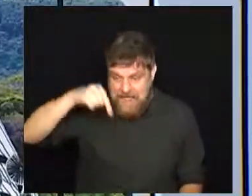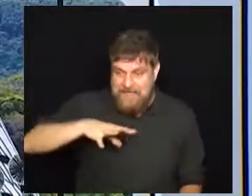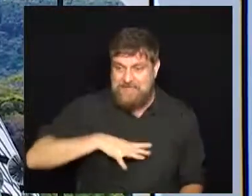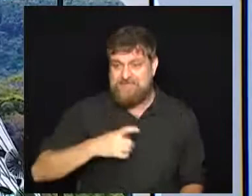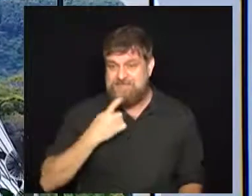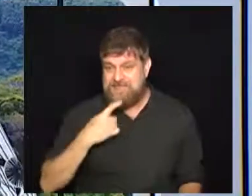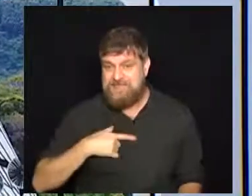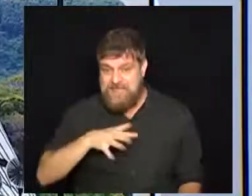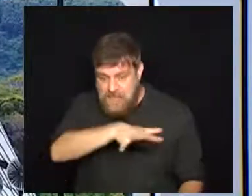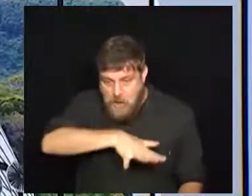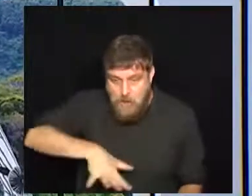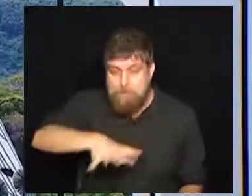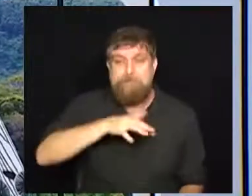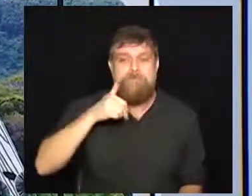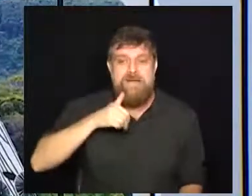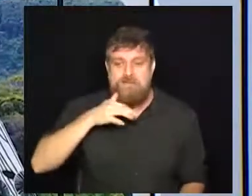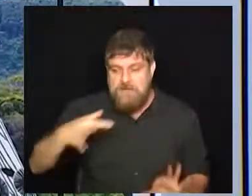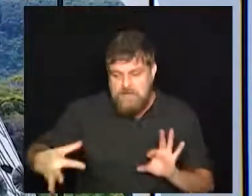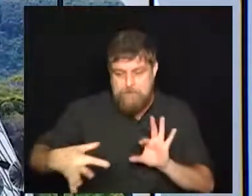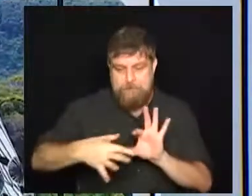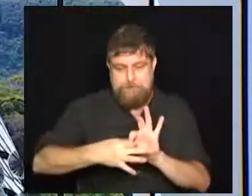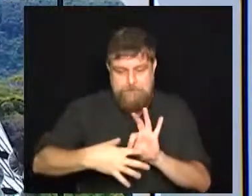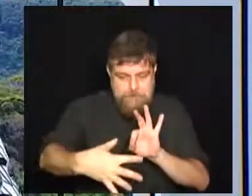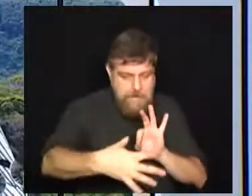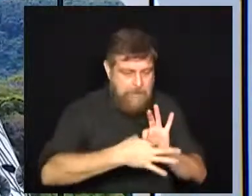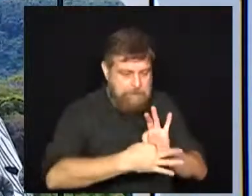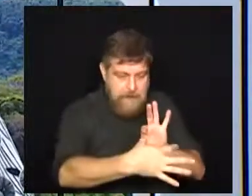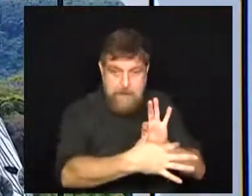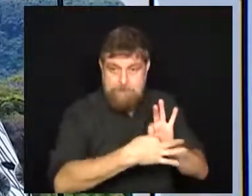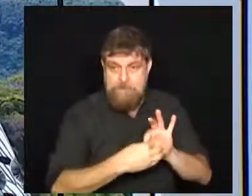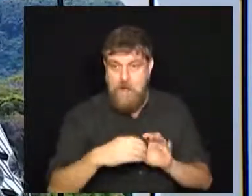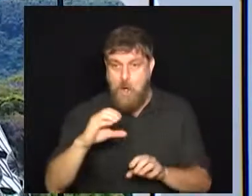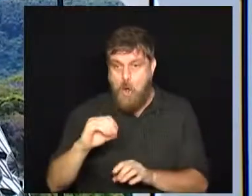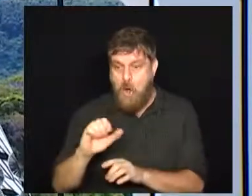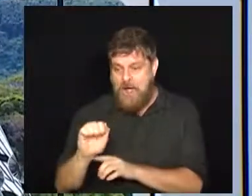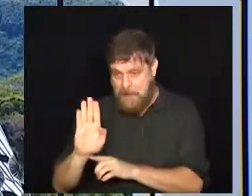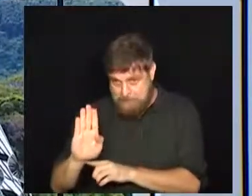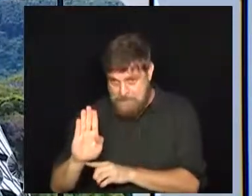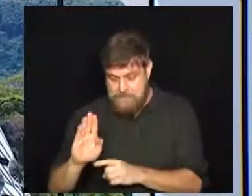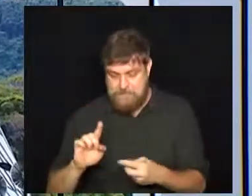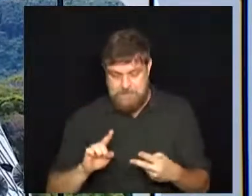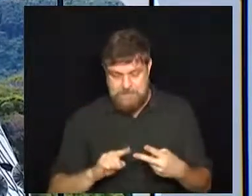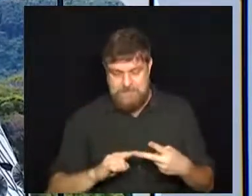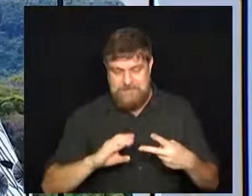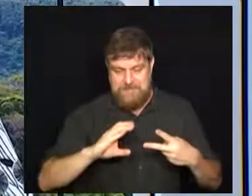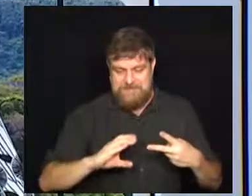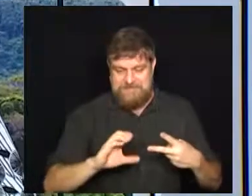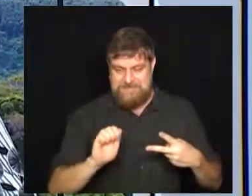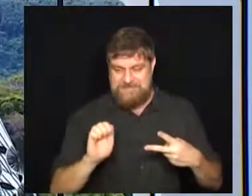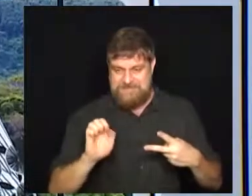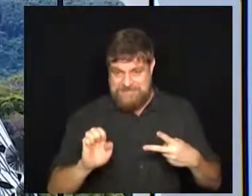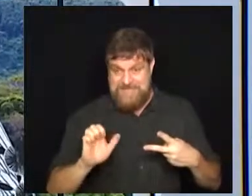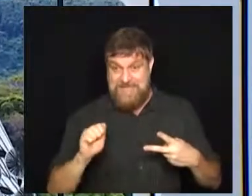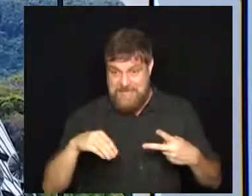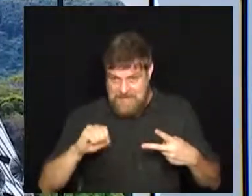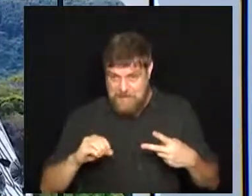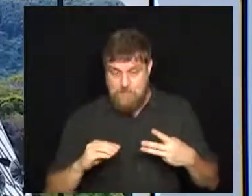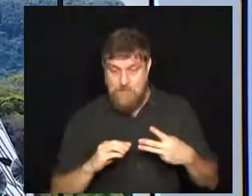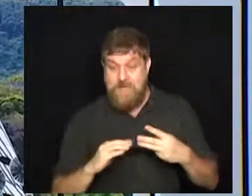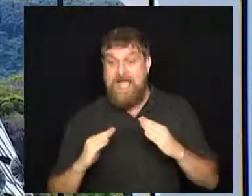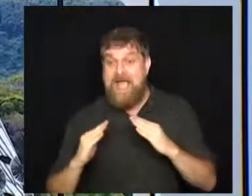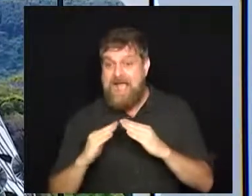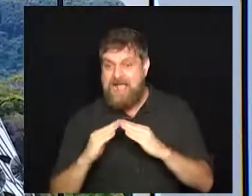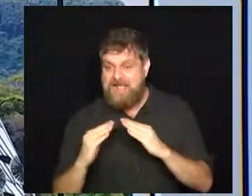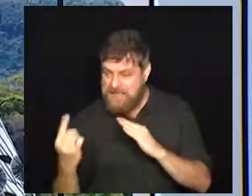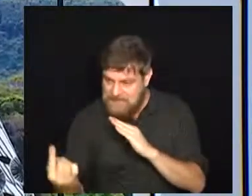Rede Mulher, ela integra todos os serviços. Seja o OAB, seja o SEAMO, Casa Abrigo Saraeme, as casas-abrigos que